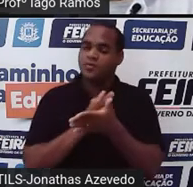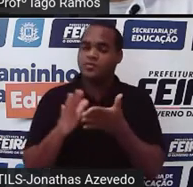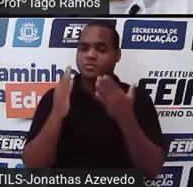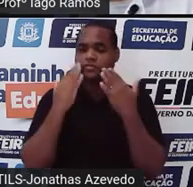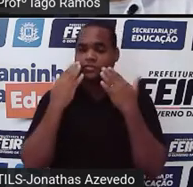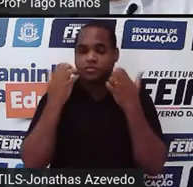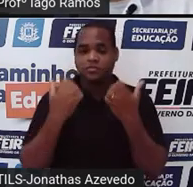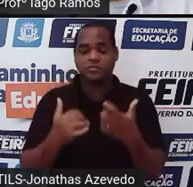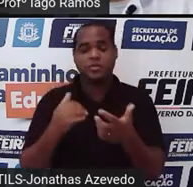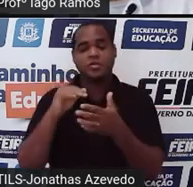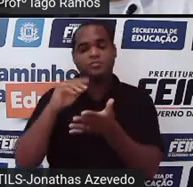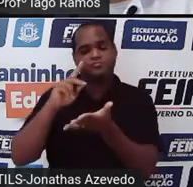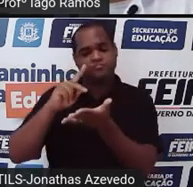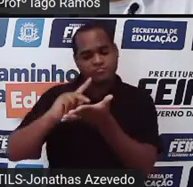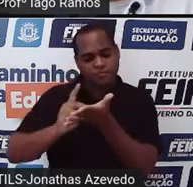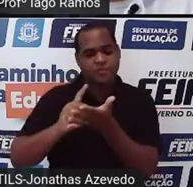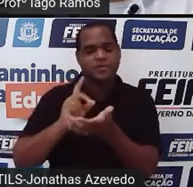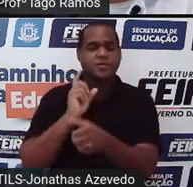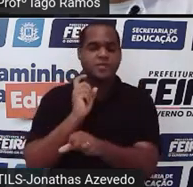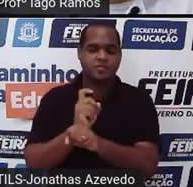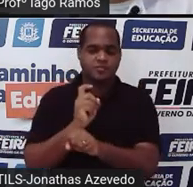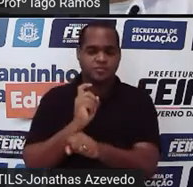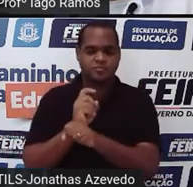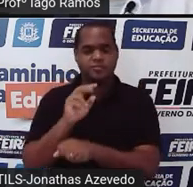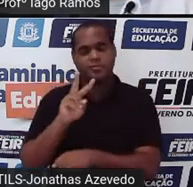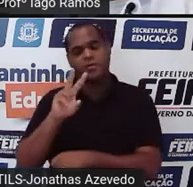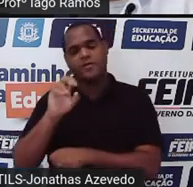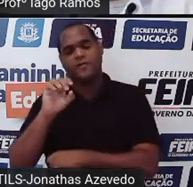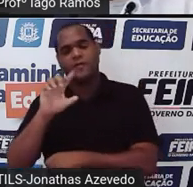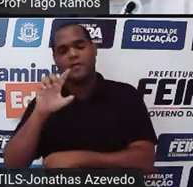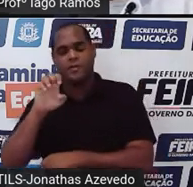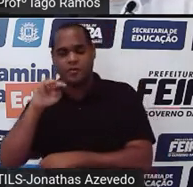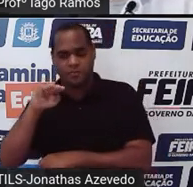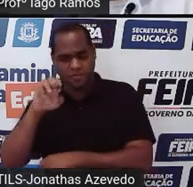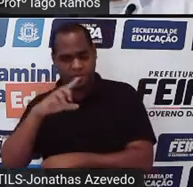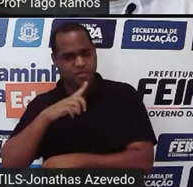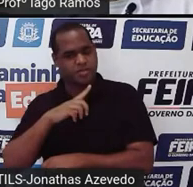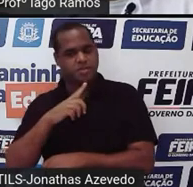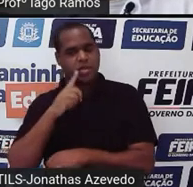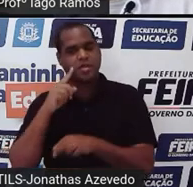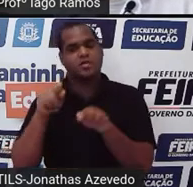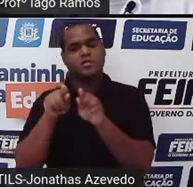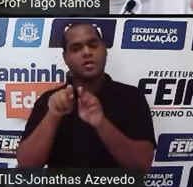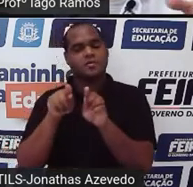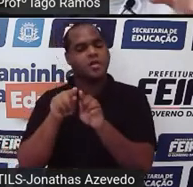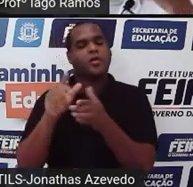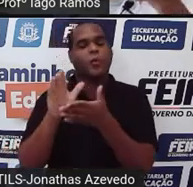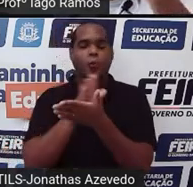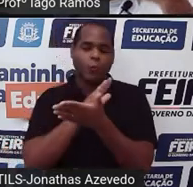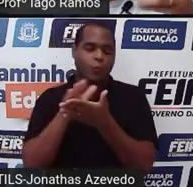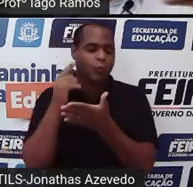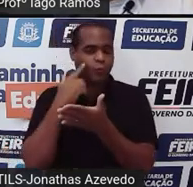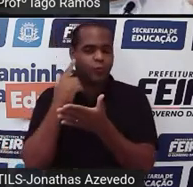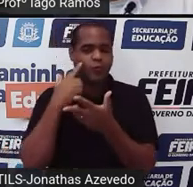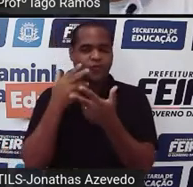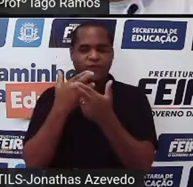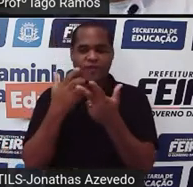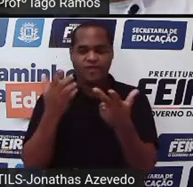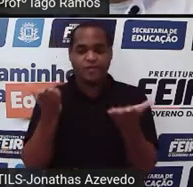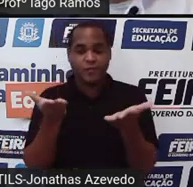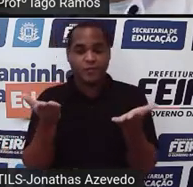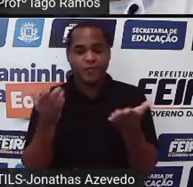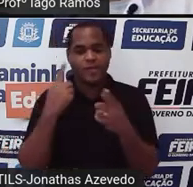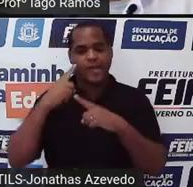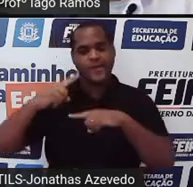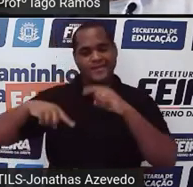que representam sólidos geométricos então o volume ele também é uma medida para esses objetos